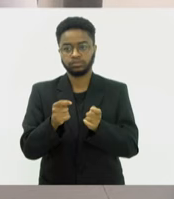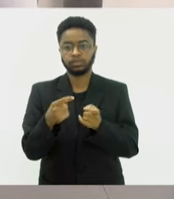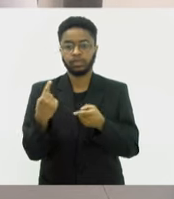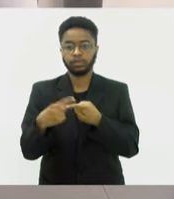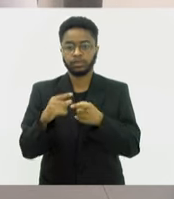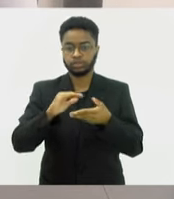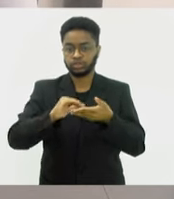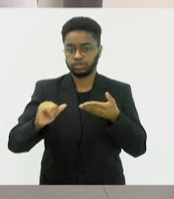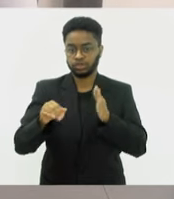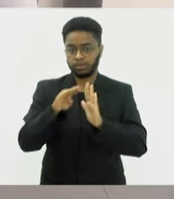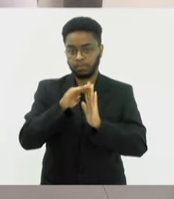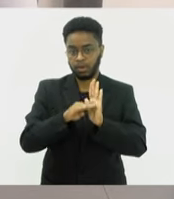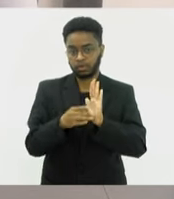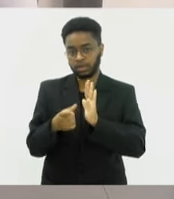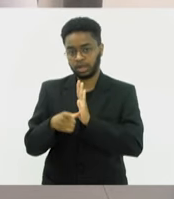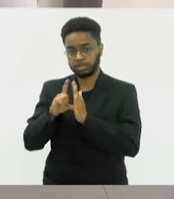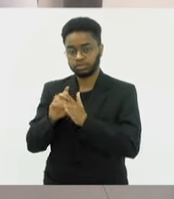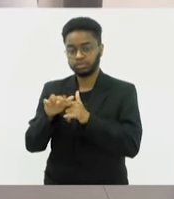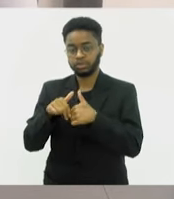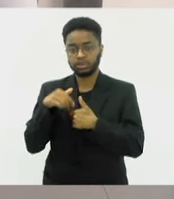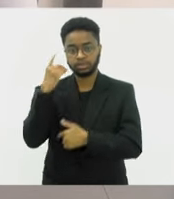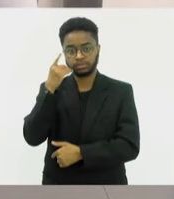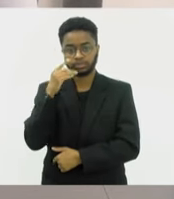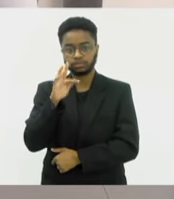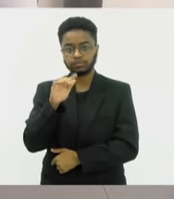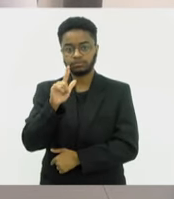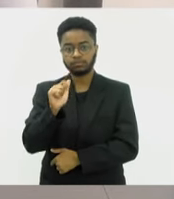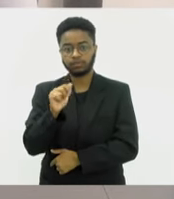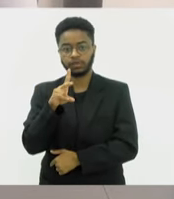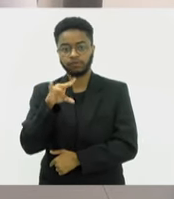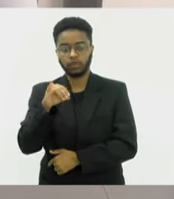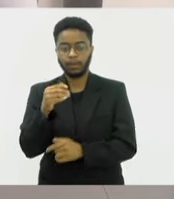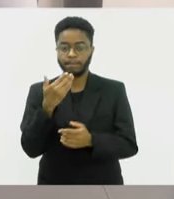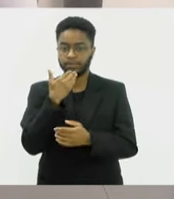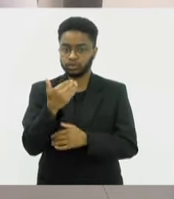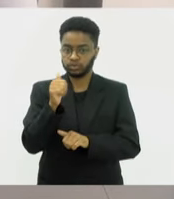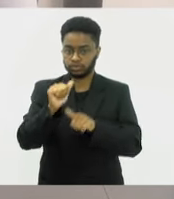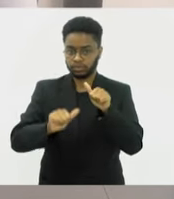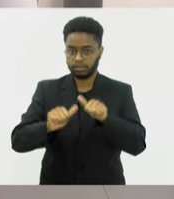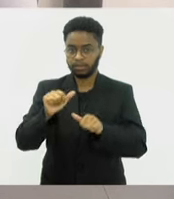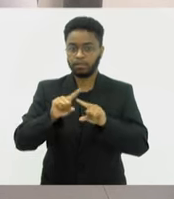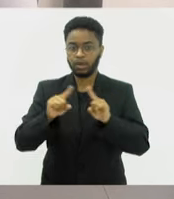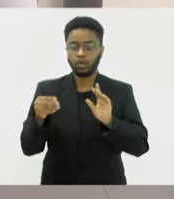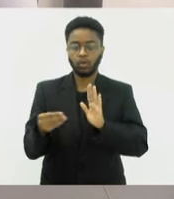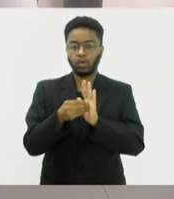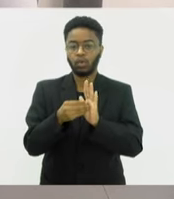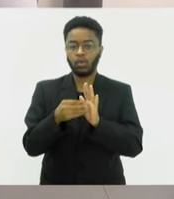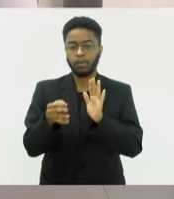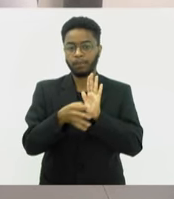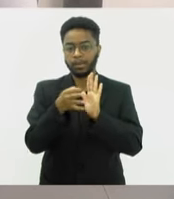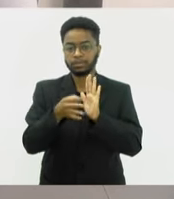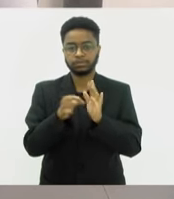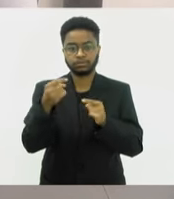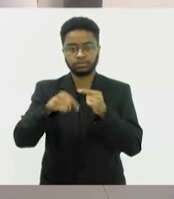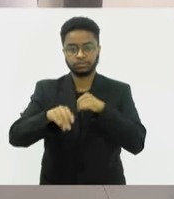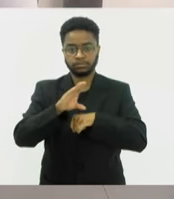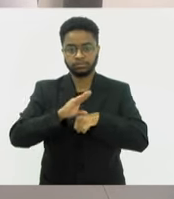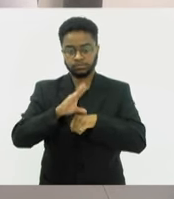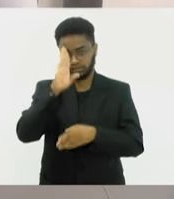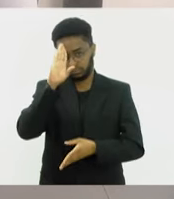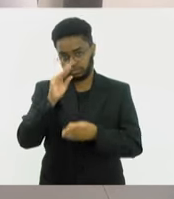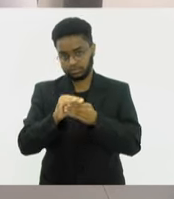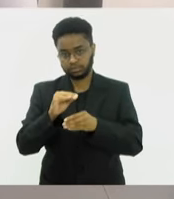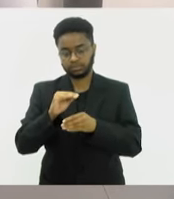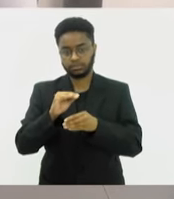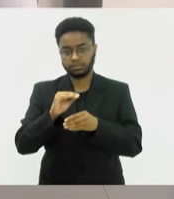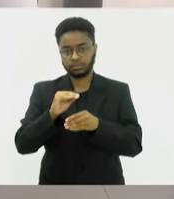saído de pauta com pedido de vista do deputado Flávio Serafini. O parecer é pela inconstitucionalidade, concluindo pela transformação